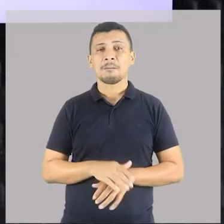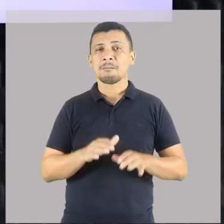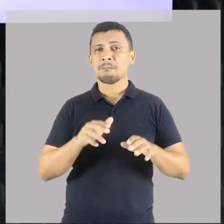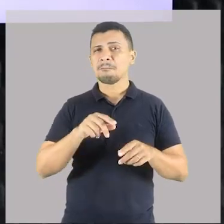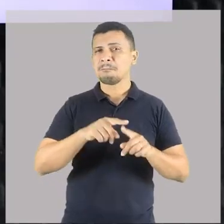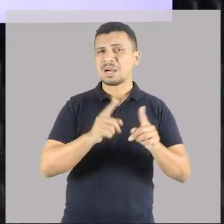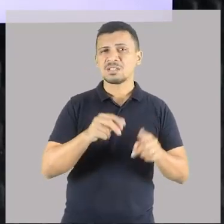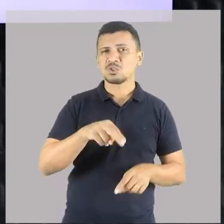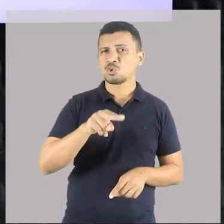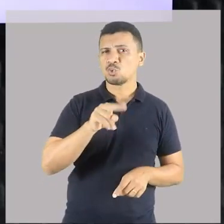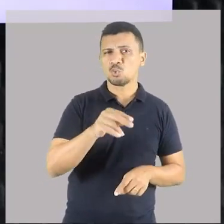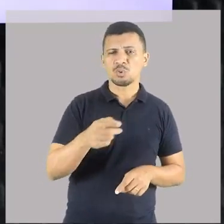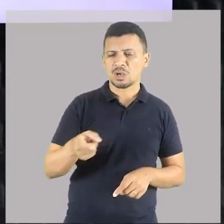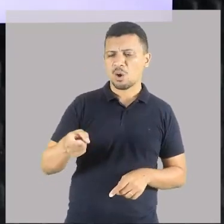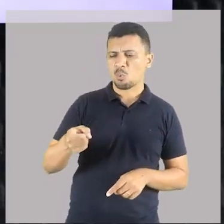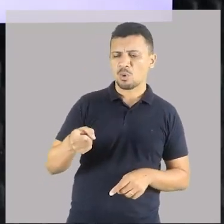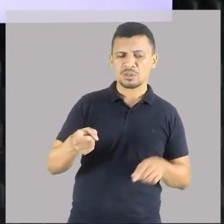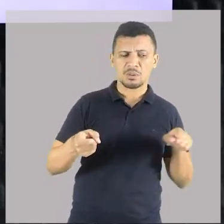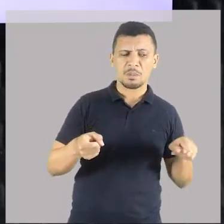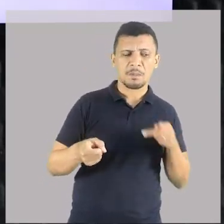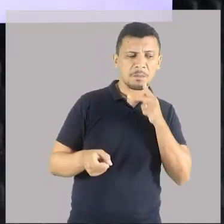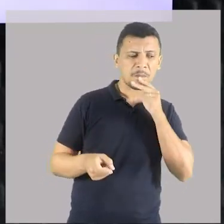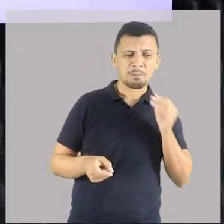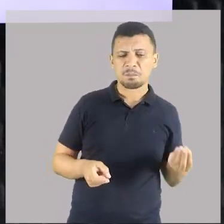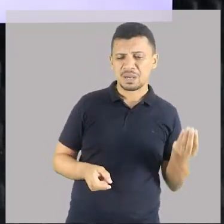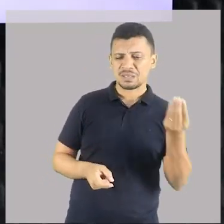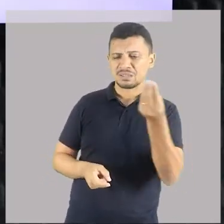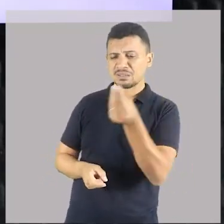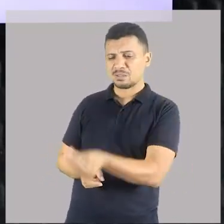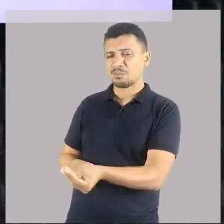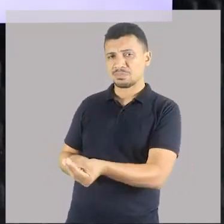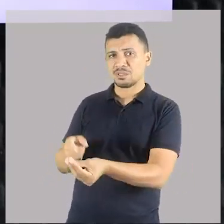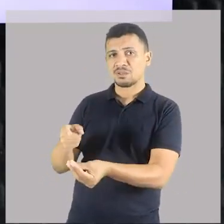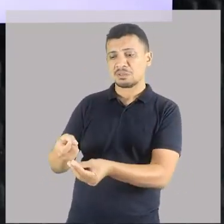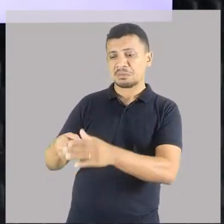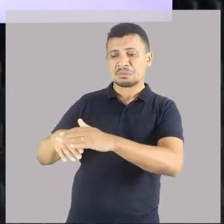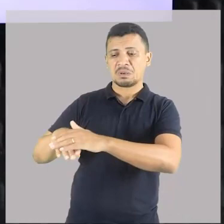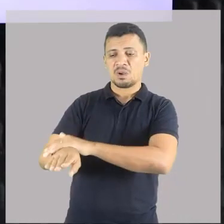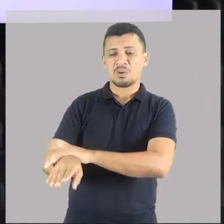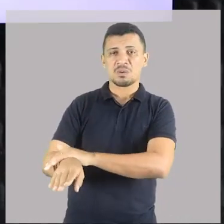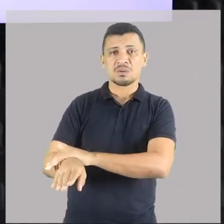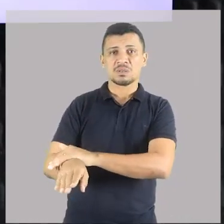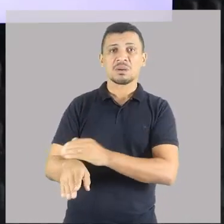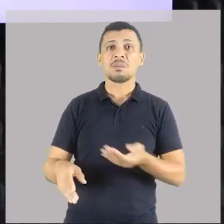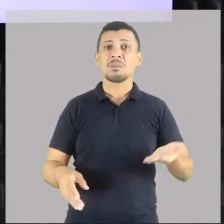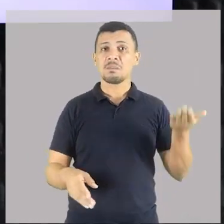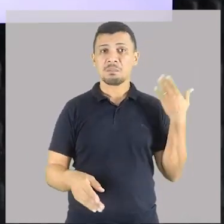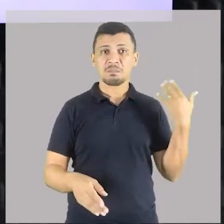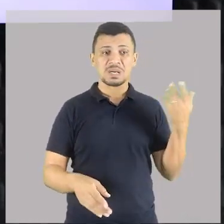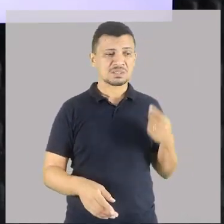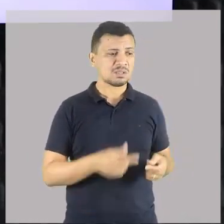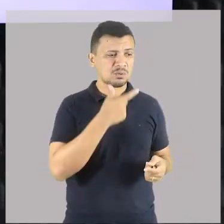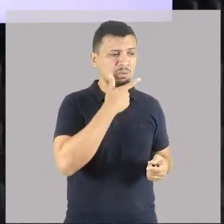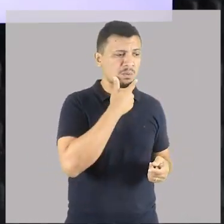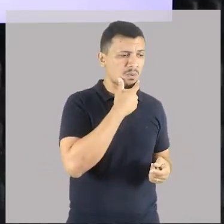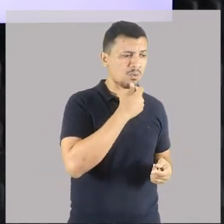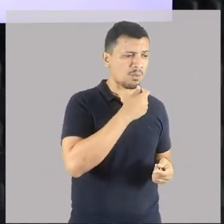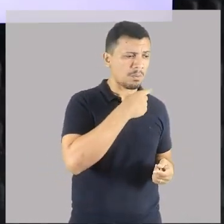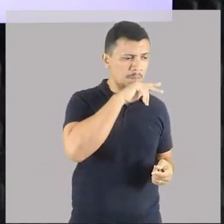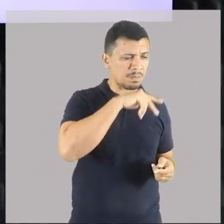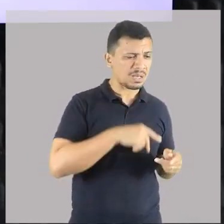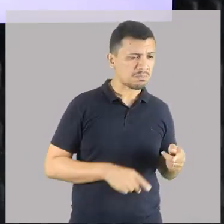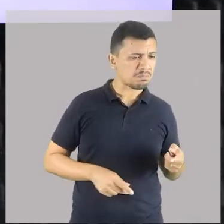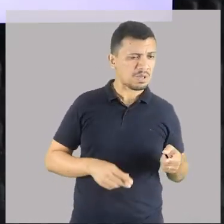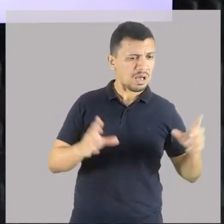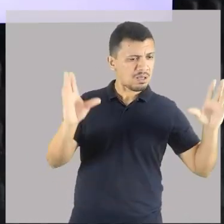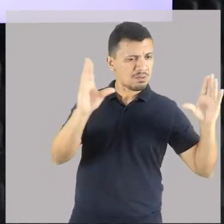ter na gaveta o revólver que recebera, menina e moça, das mãos do pai e que empunhou no